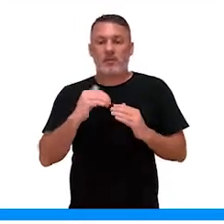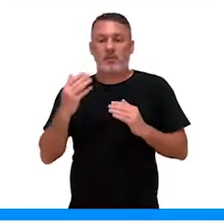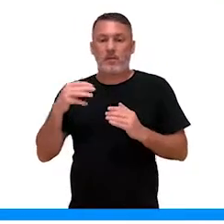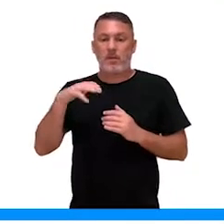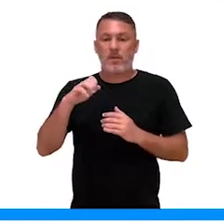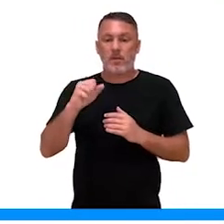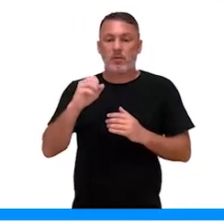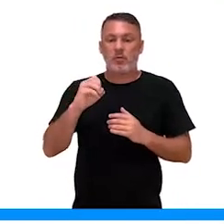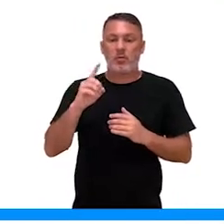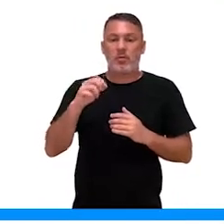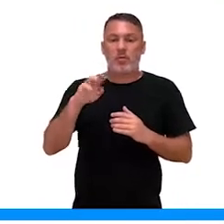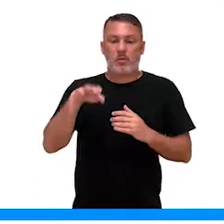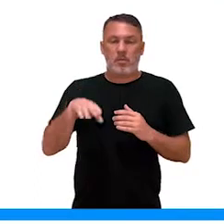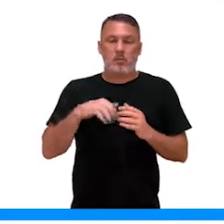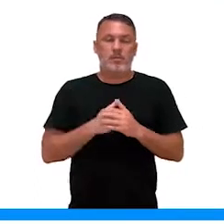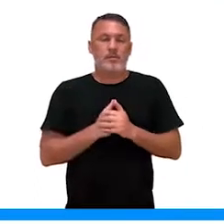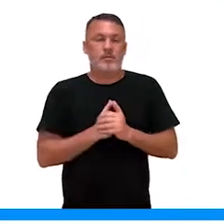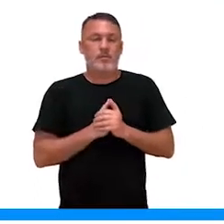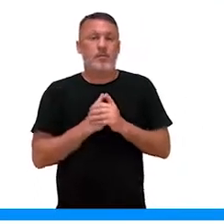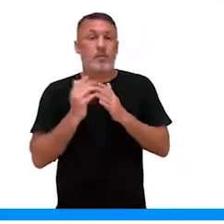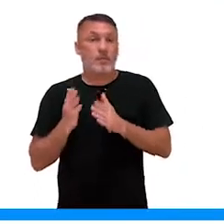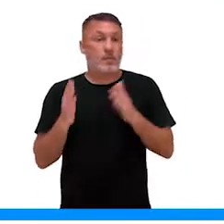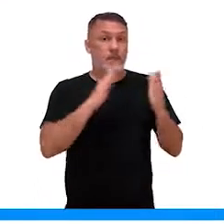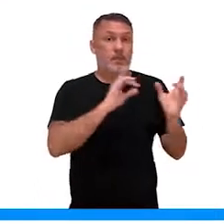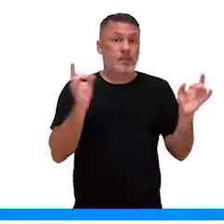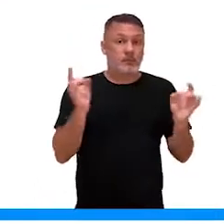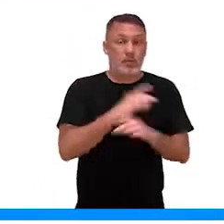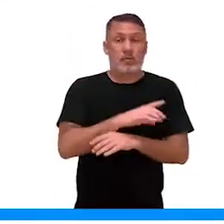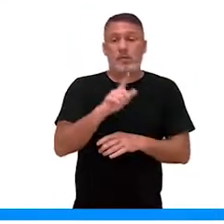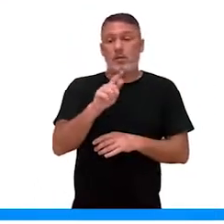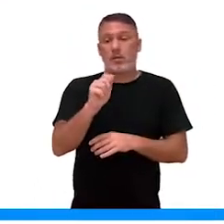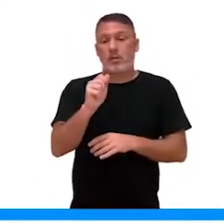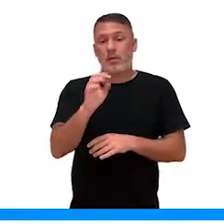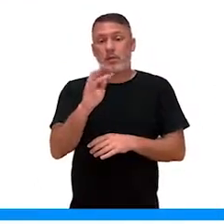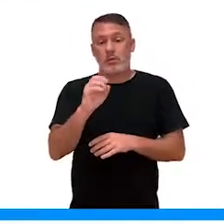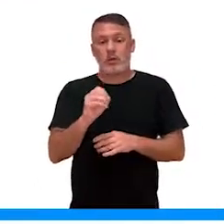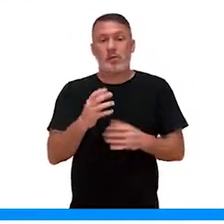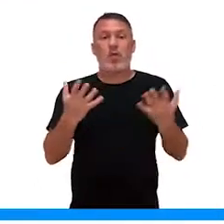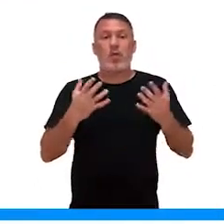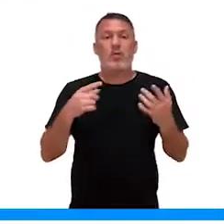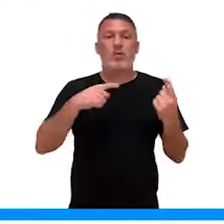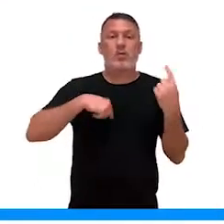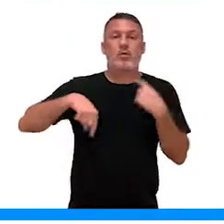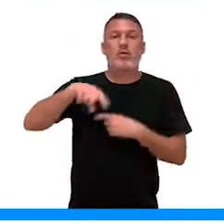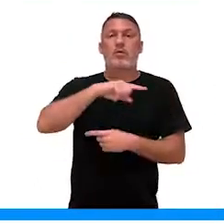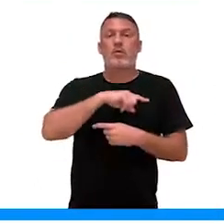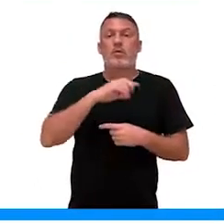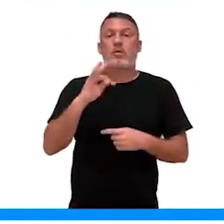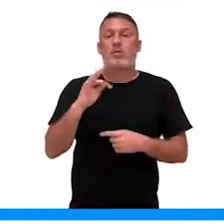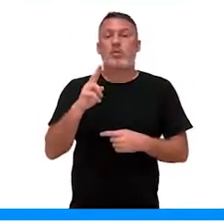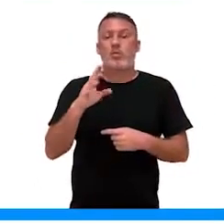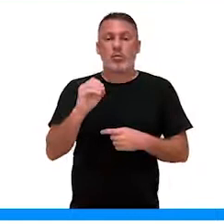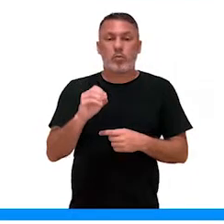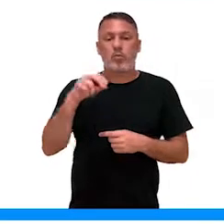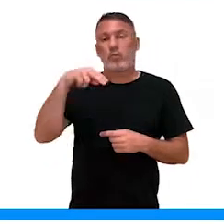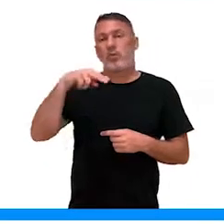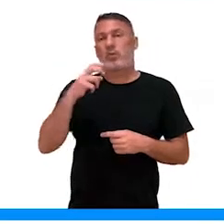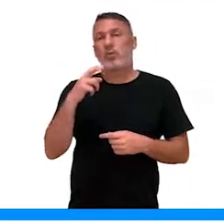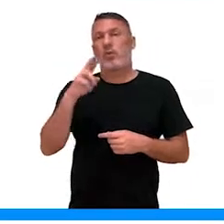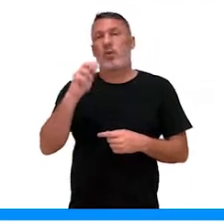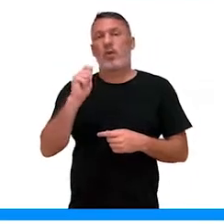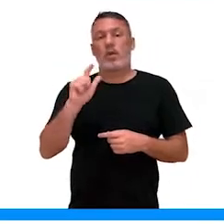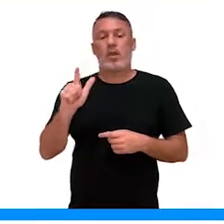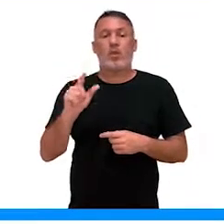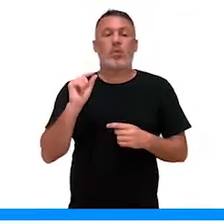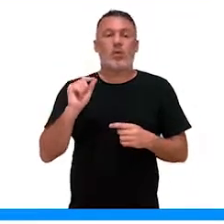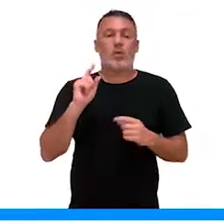mesoderme. Passou a gastrulação, a gente vai agora para a formação do tubo neural e da notocorda, ou seja,